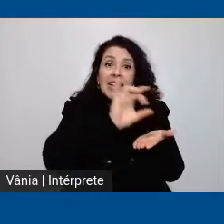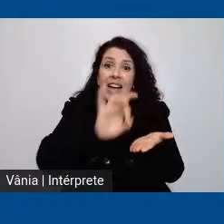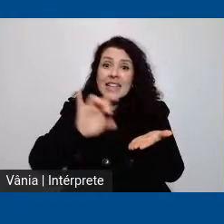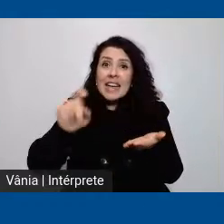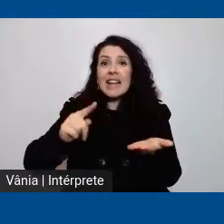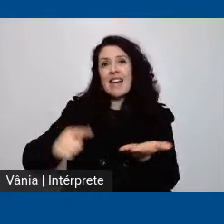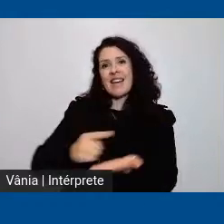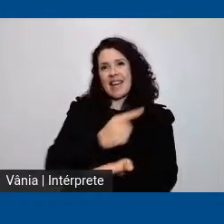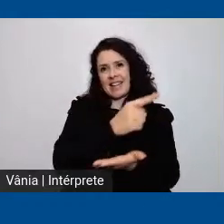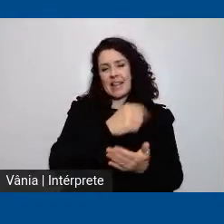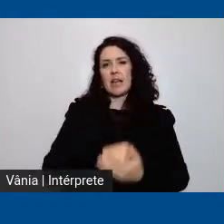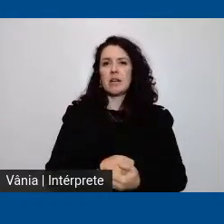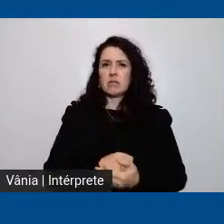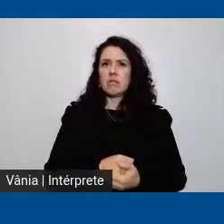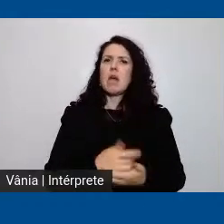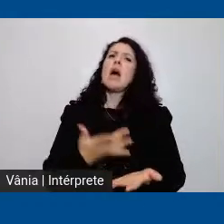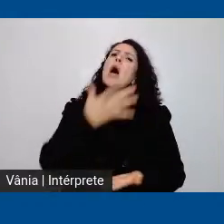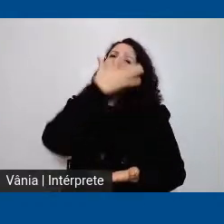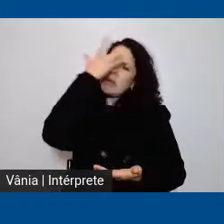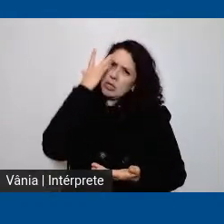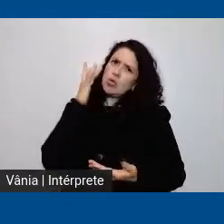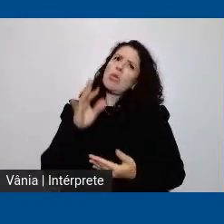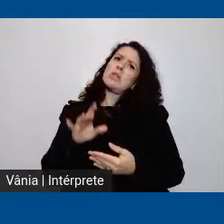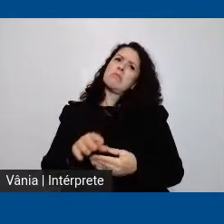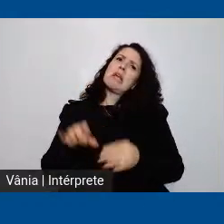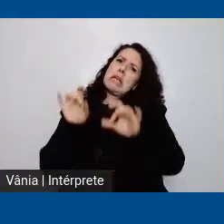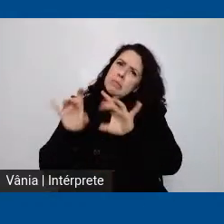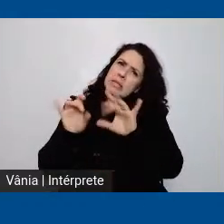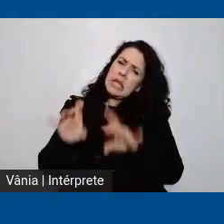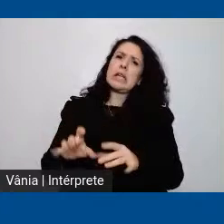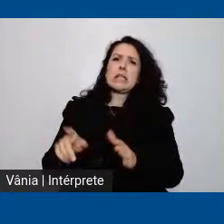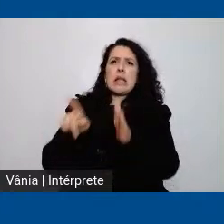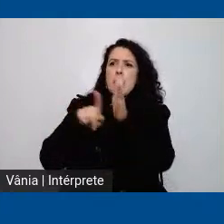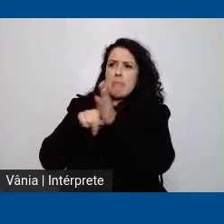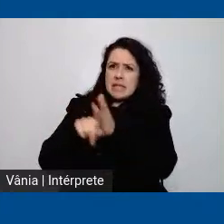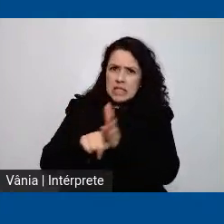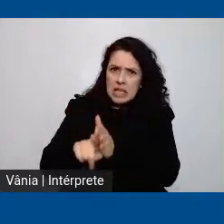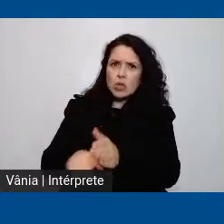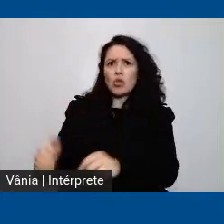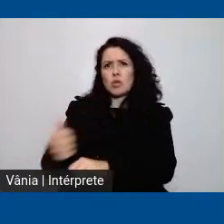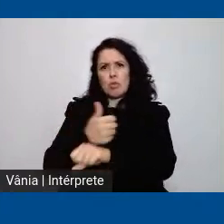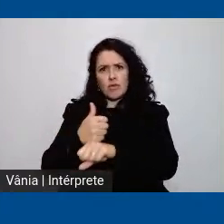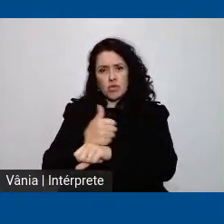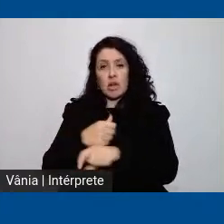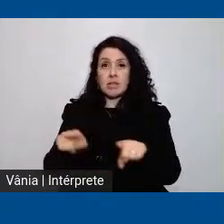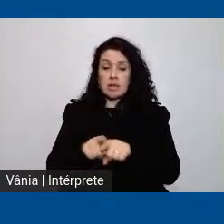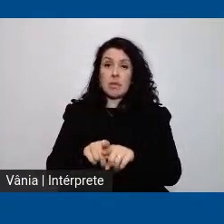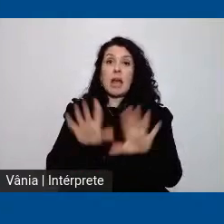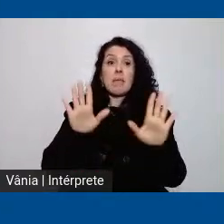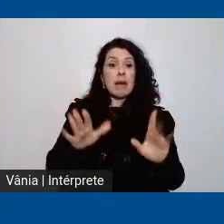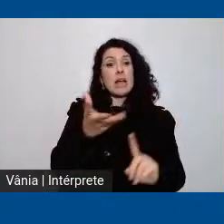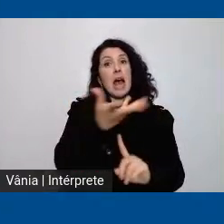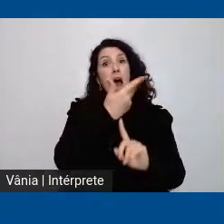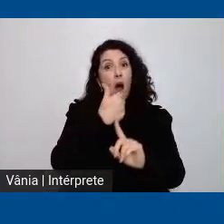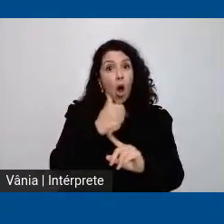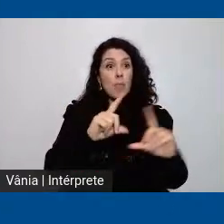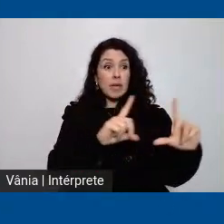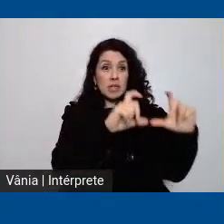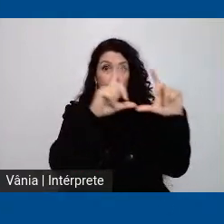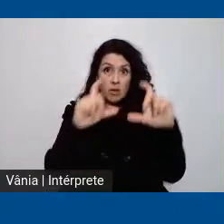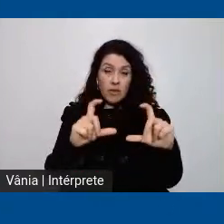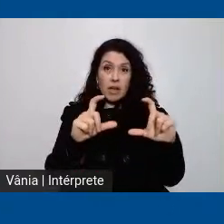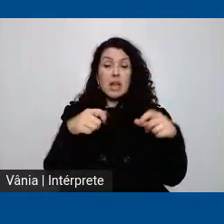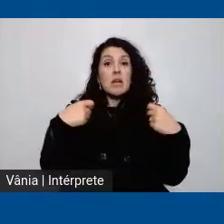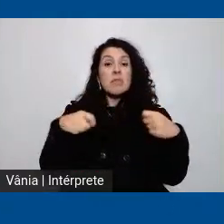se tratando, pessoas especialistas, pesquisadores, obviamente, e se tratando da obra de um fotógrafo, lógico que esses textos deveriam vir ilustrados